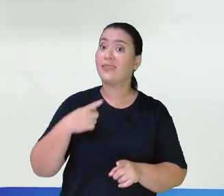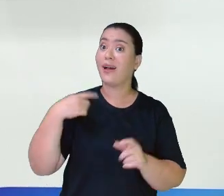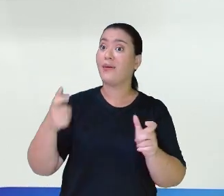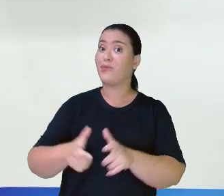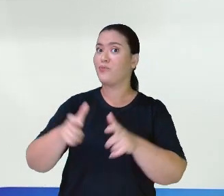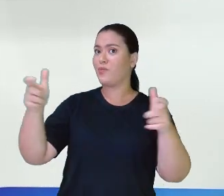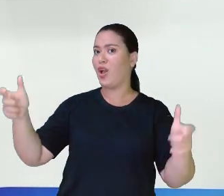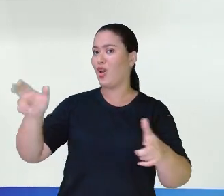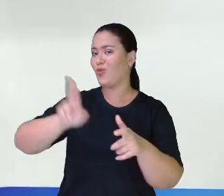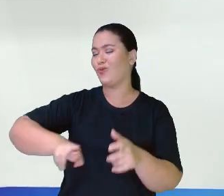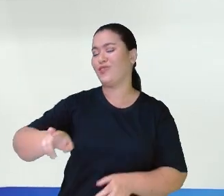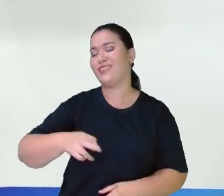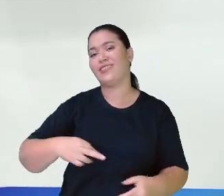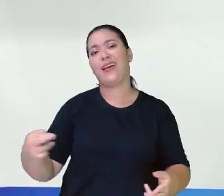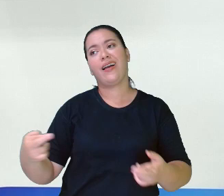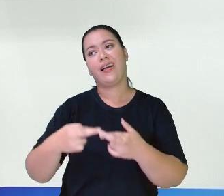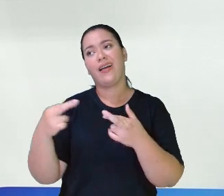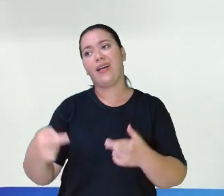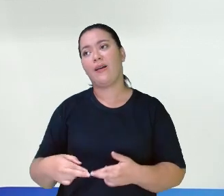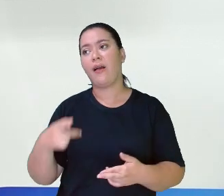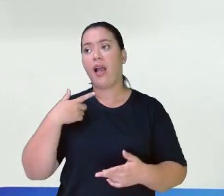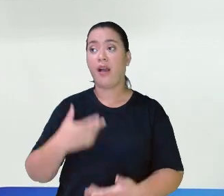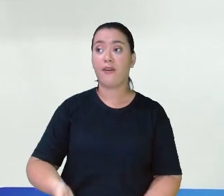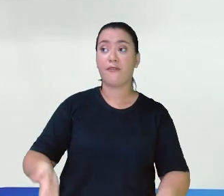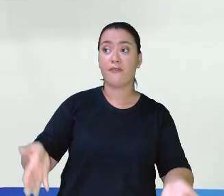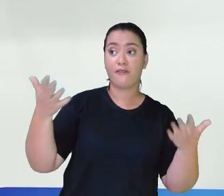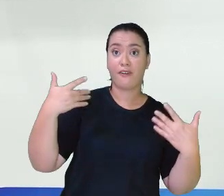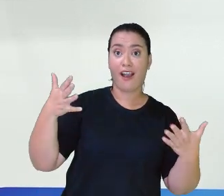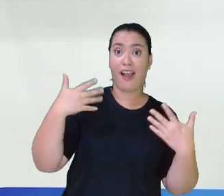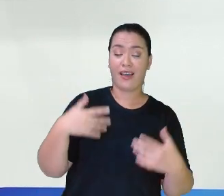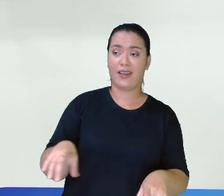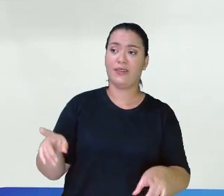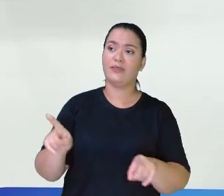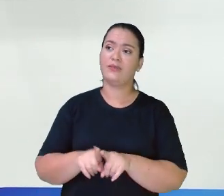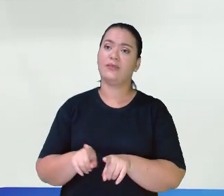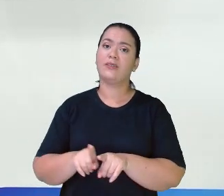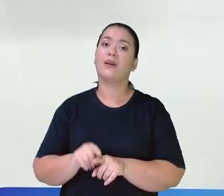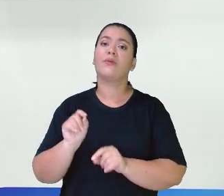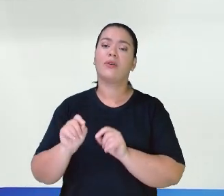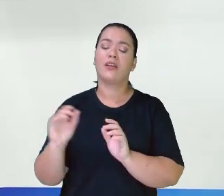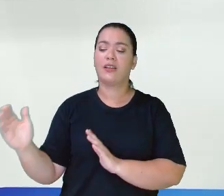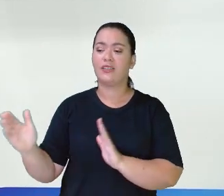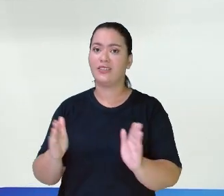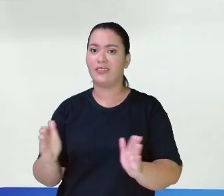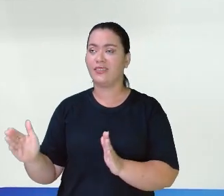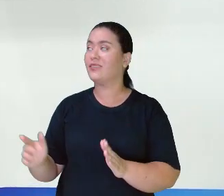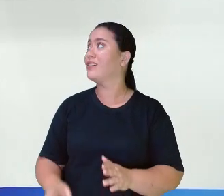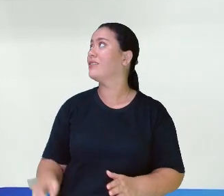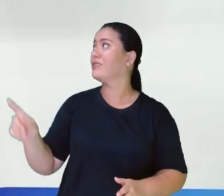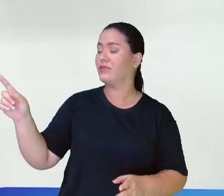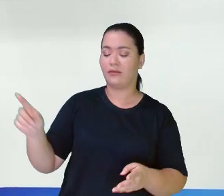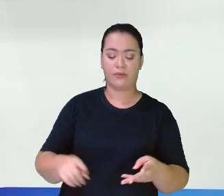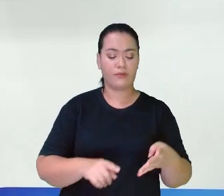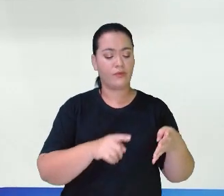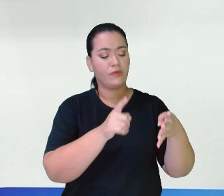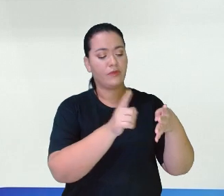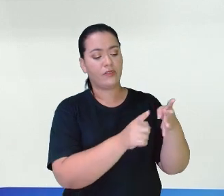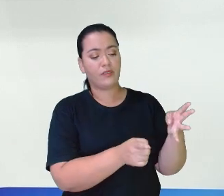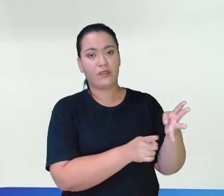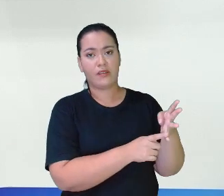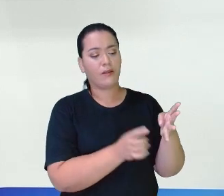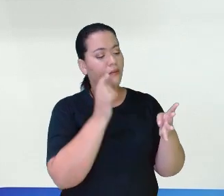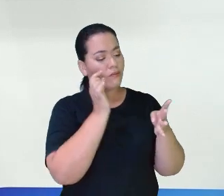maioria. Observe, ó, a palavra verão, do segundo verso, está rimando com estação do quarto verso. Veja